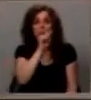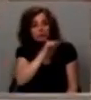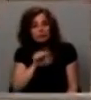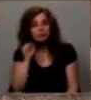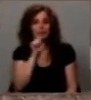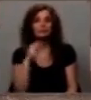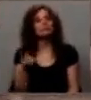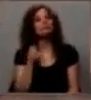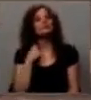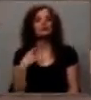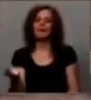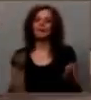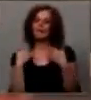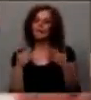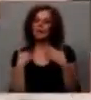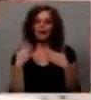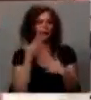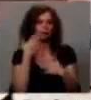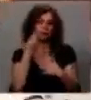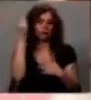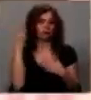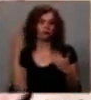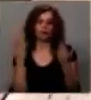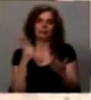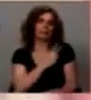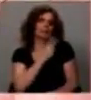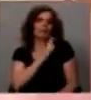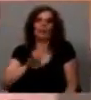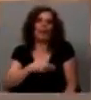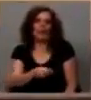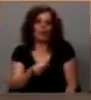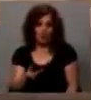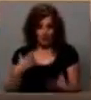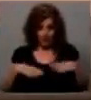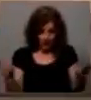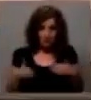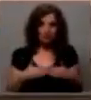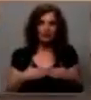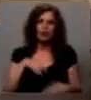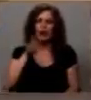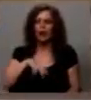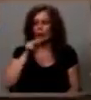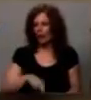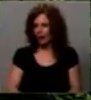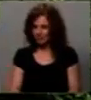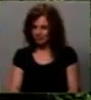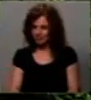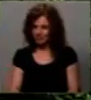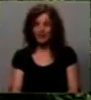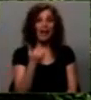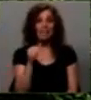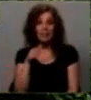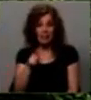verão, numa das mais conceituadas universidades do mundo, que nunca fecha para férias. Com mais de 20 mil